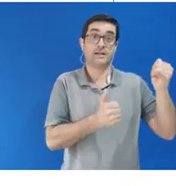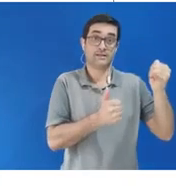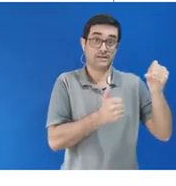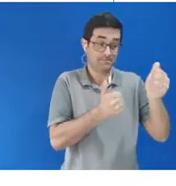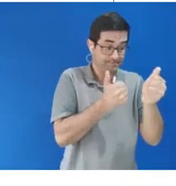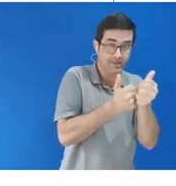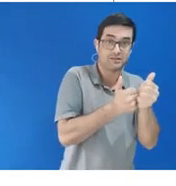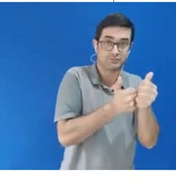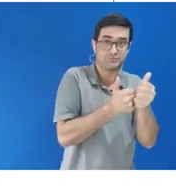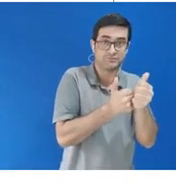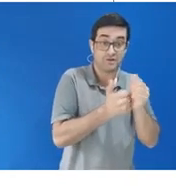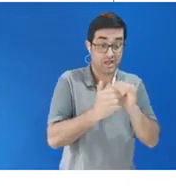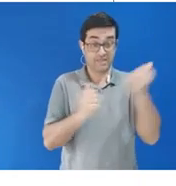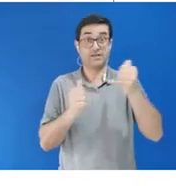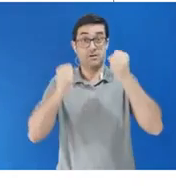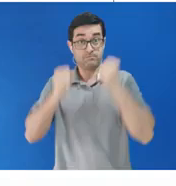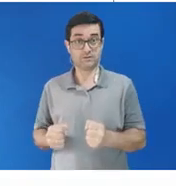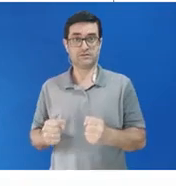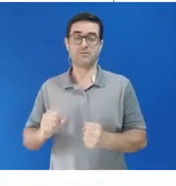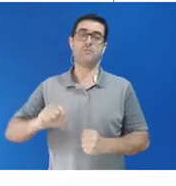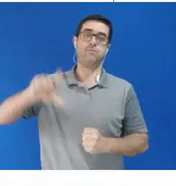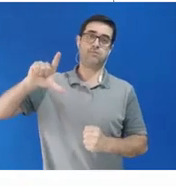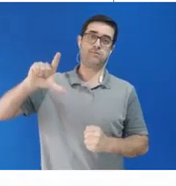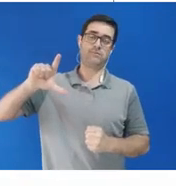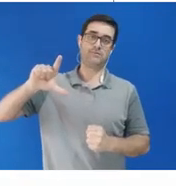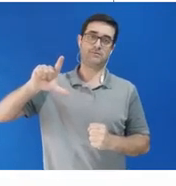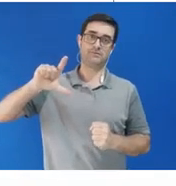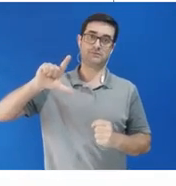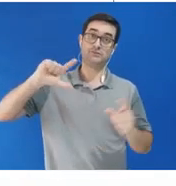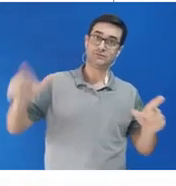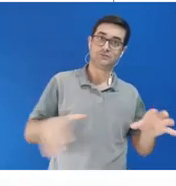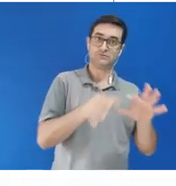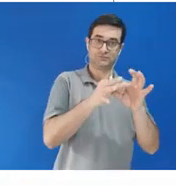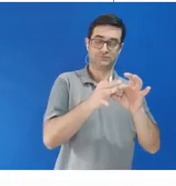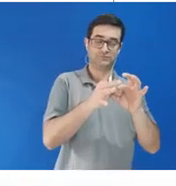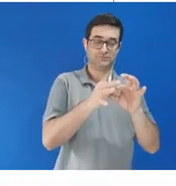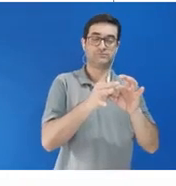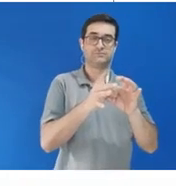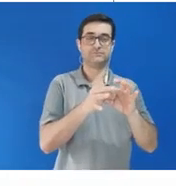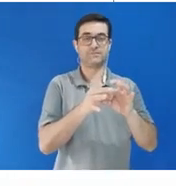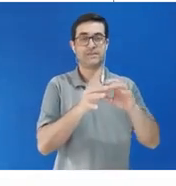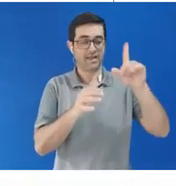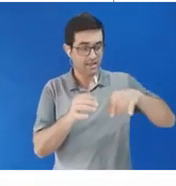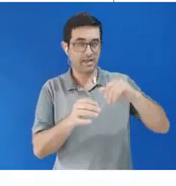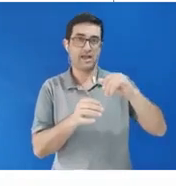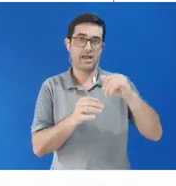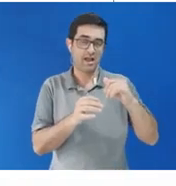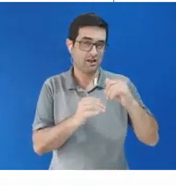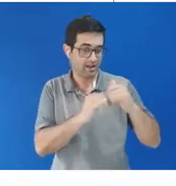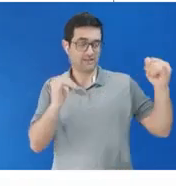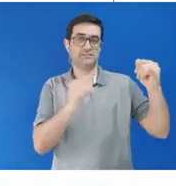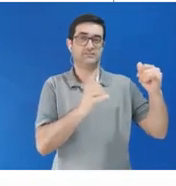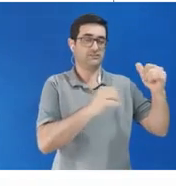potencial. Mais energia está associada àquela ligação entre as espécies, ou seja, da força eletrostática